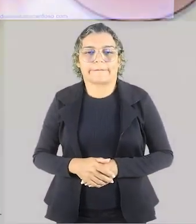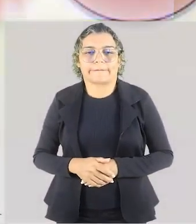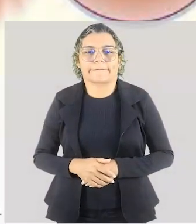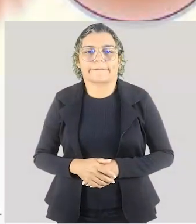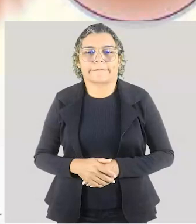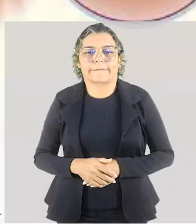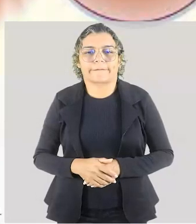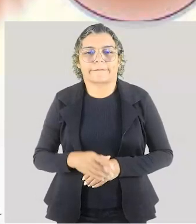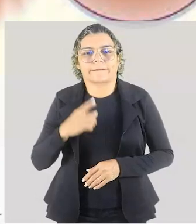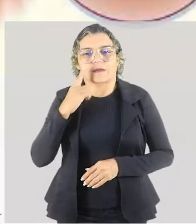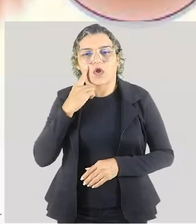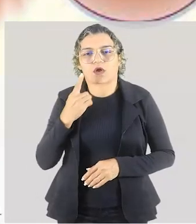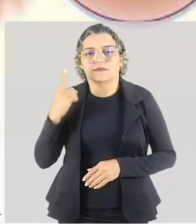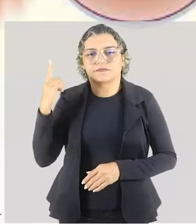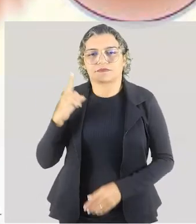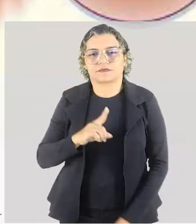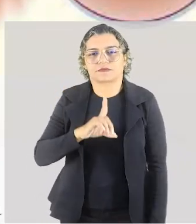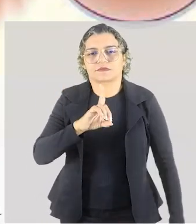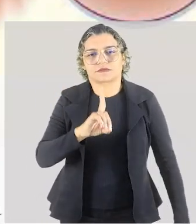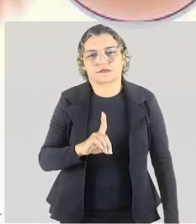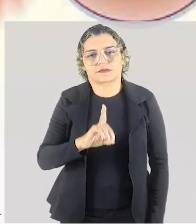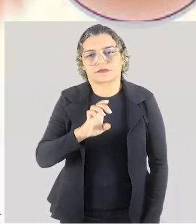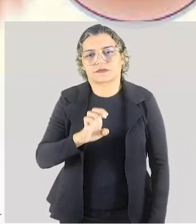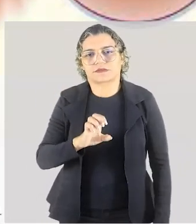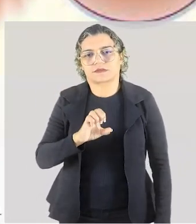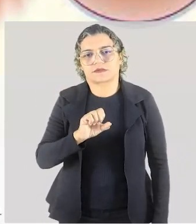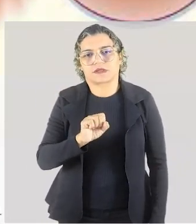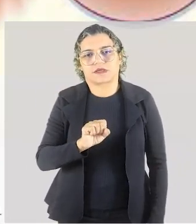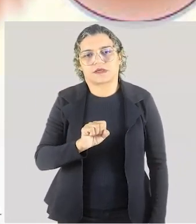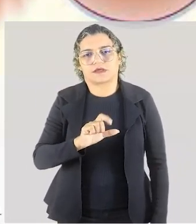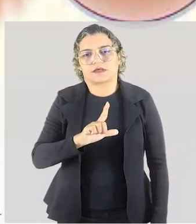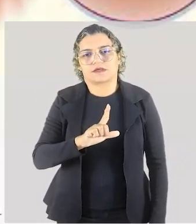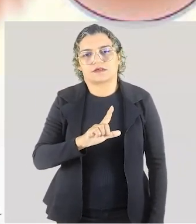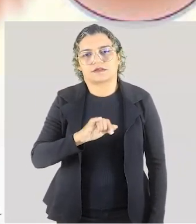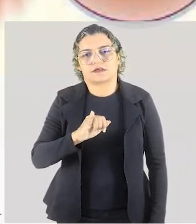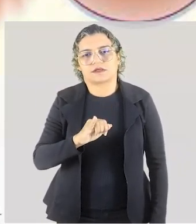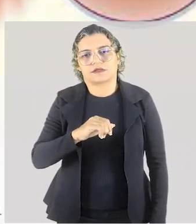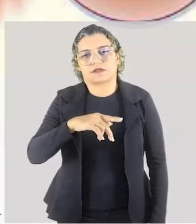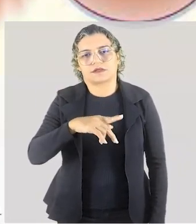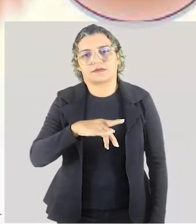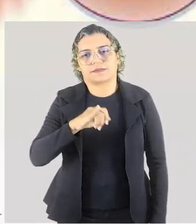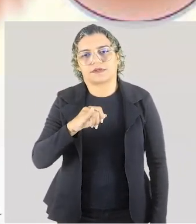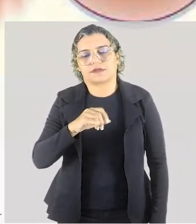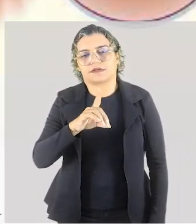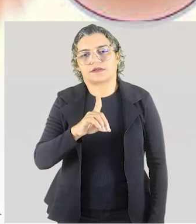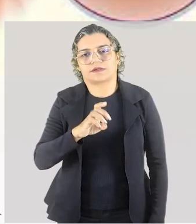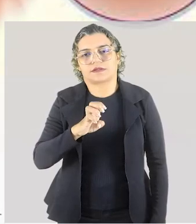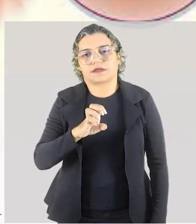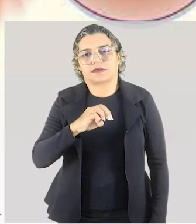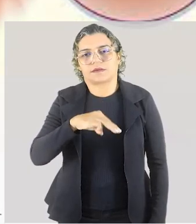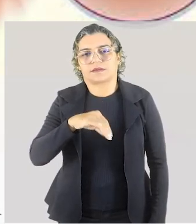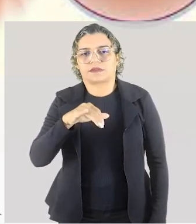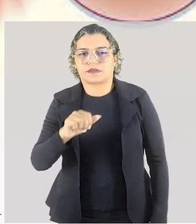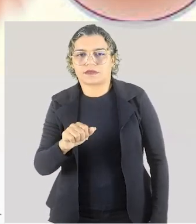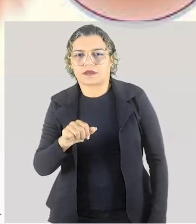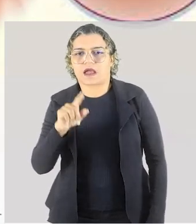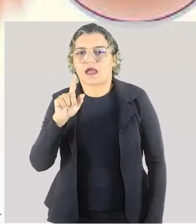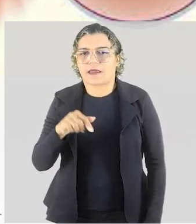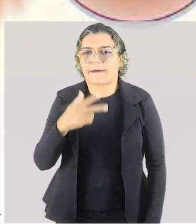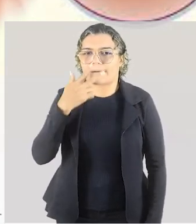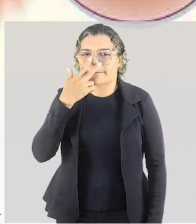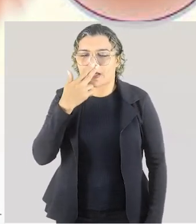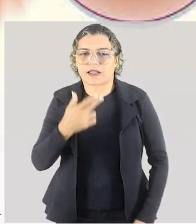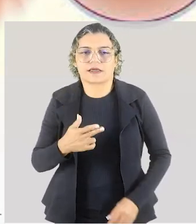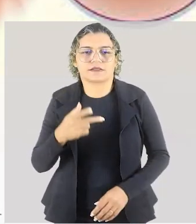A dislipidemia, que é o desbalanço, né, das gorduras, tá?